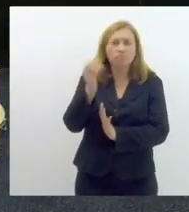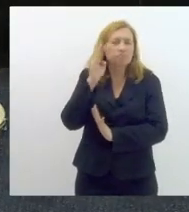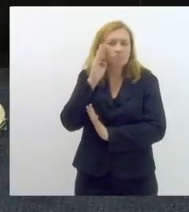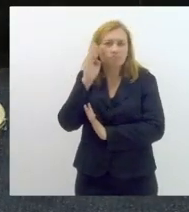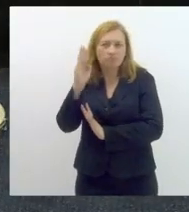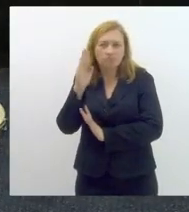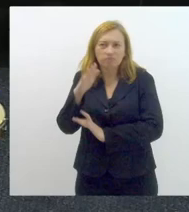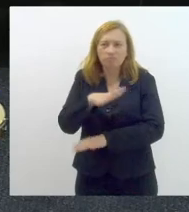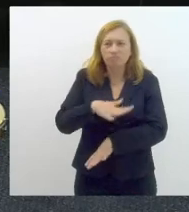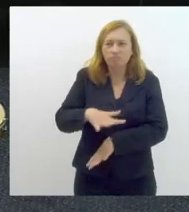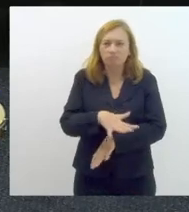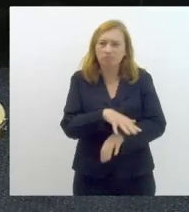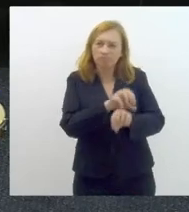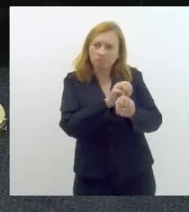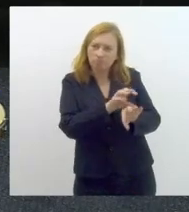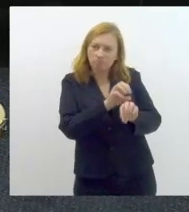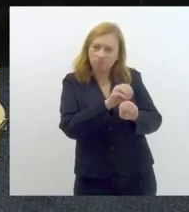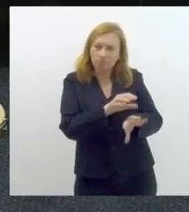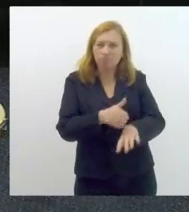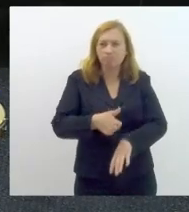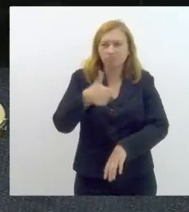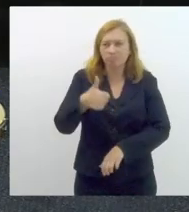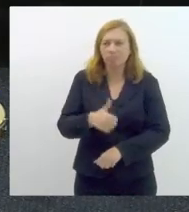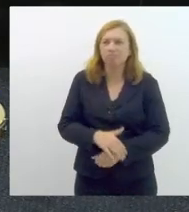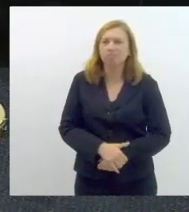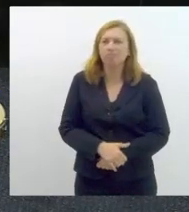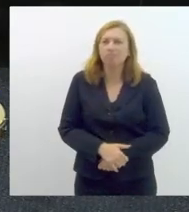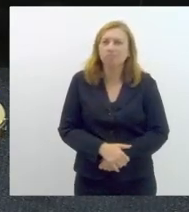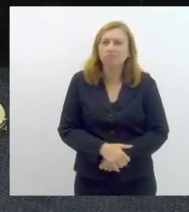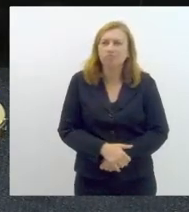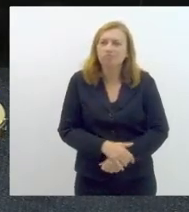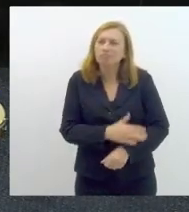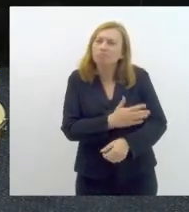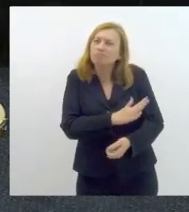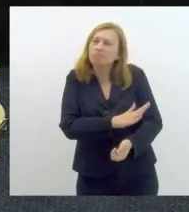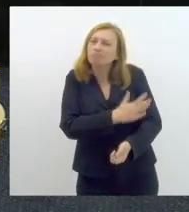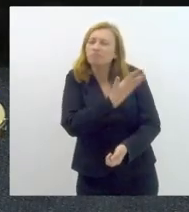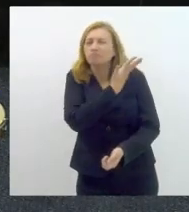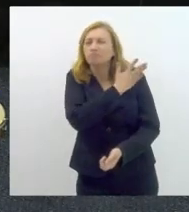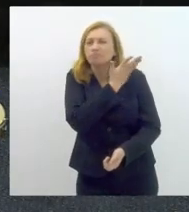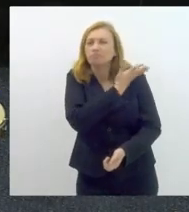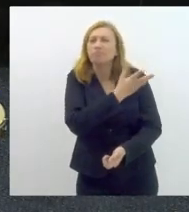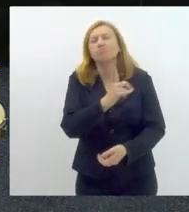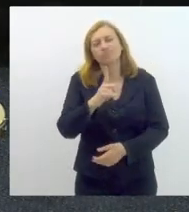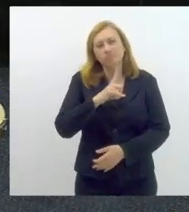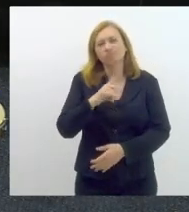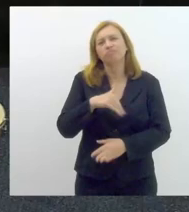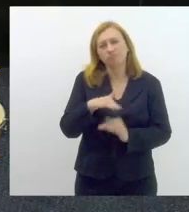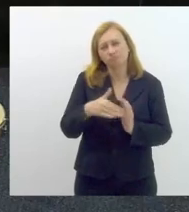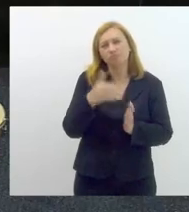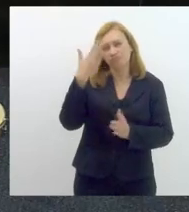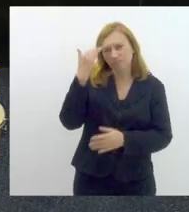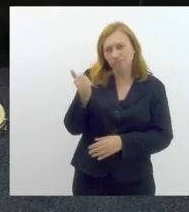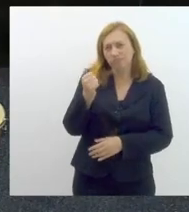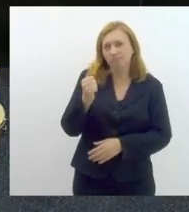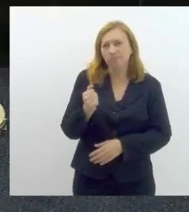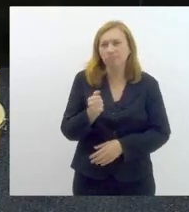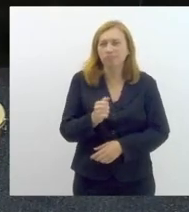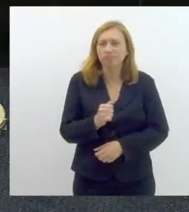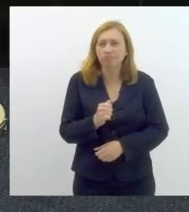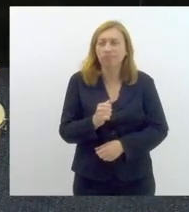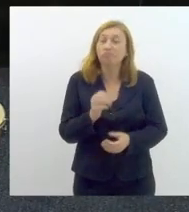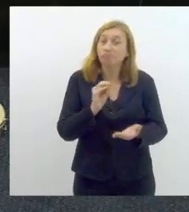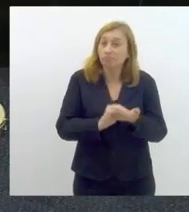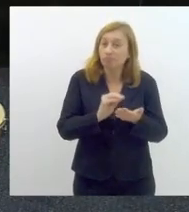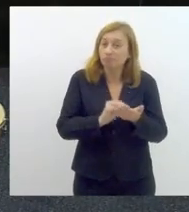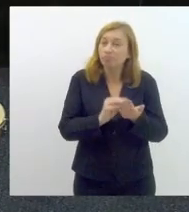principalmente na educação. Primeiro, preconceito existe, todos nós sabemos. Falta de